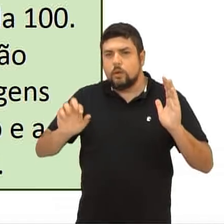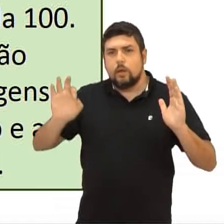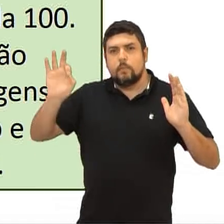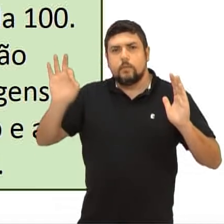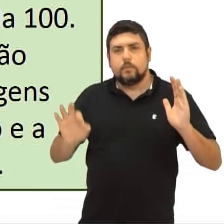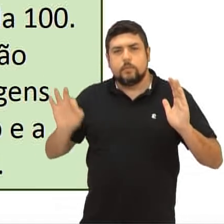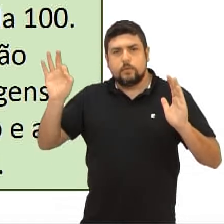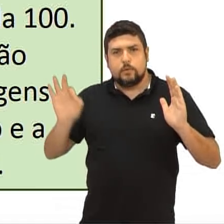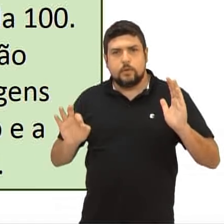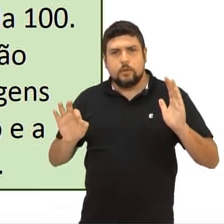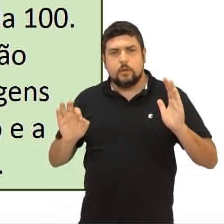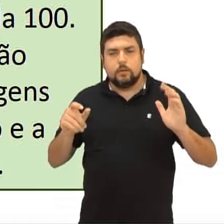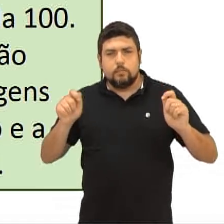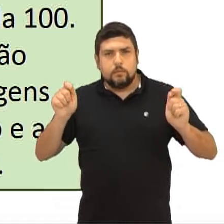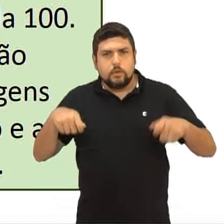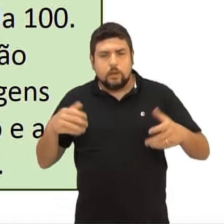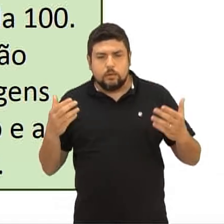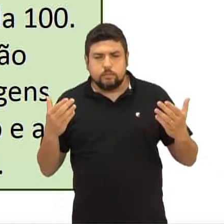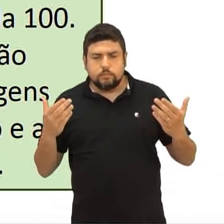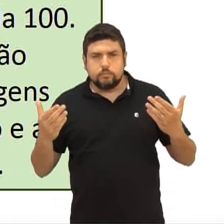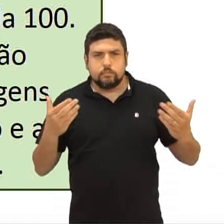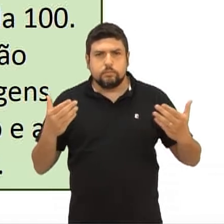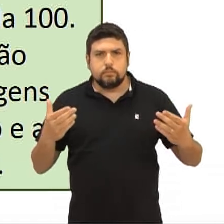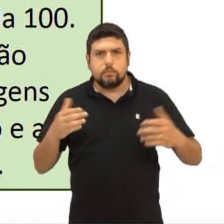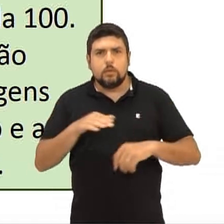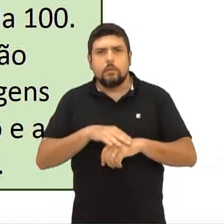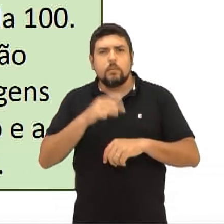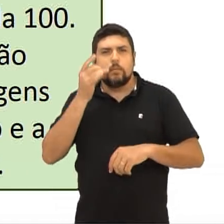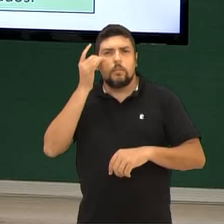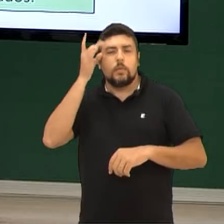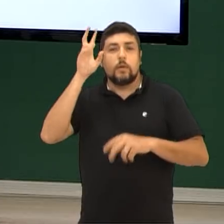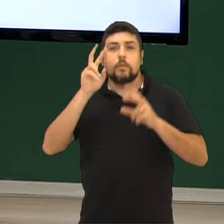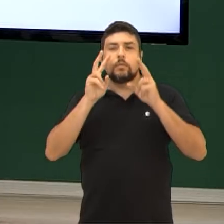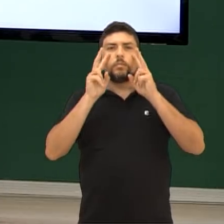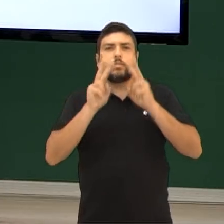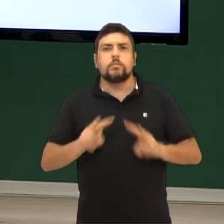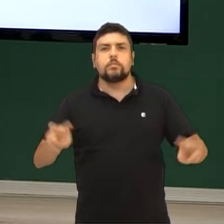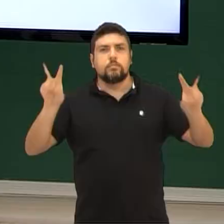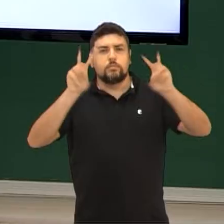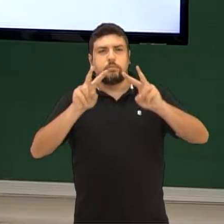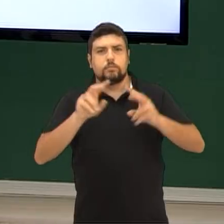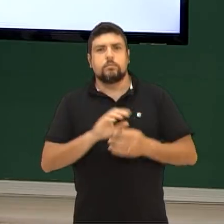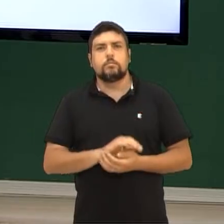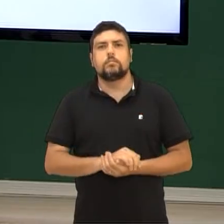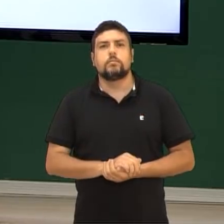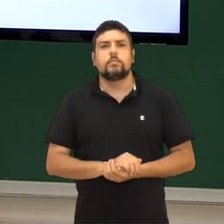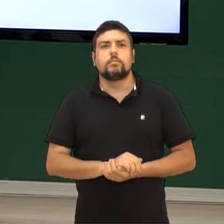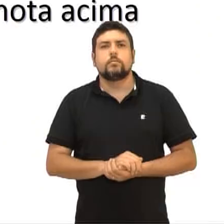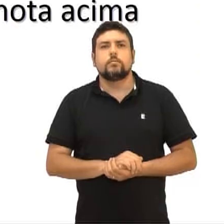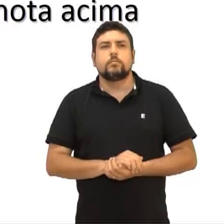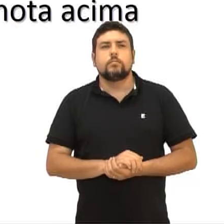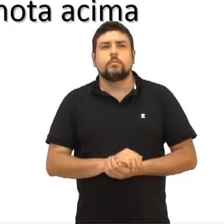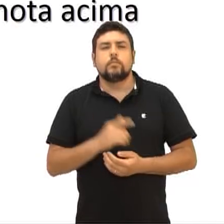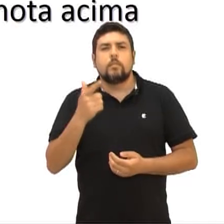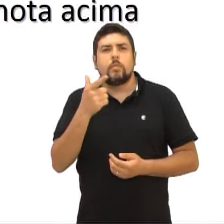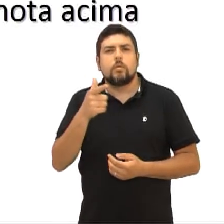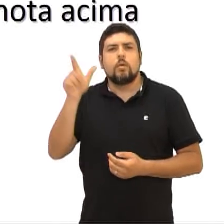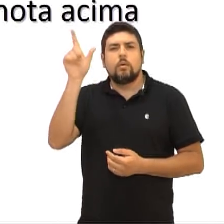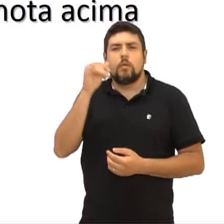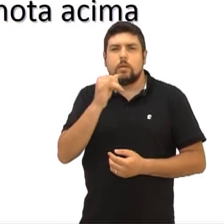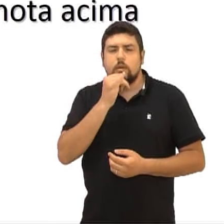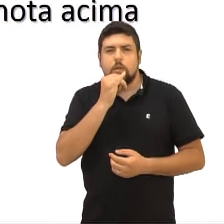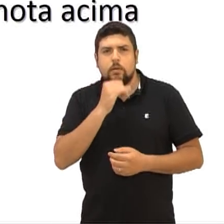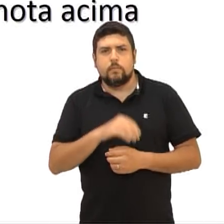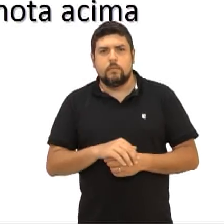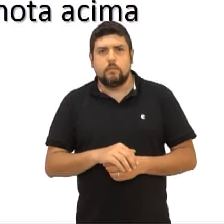porcentagens, pois ela facilita a interpretação dos dados. Mais um exemplo. O